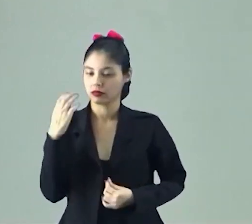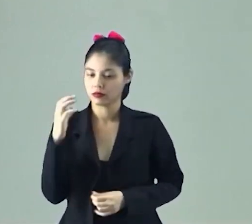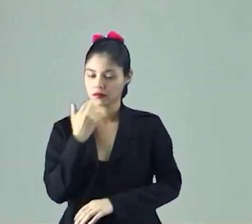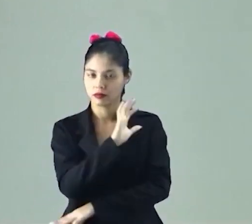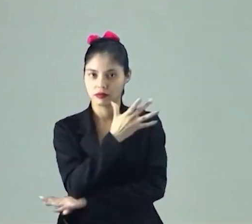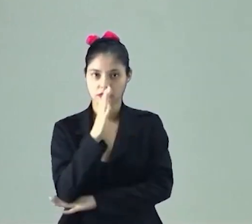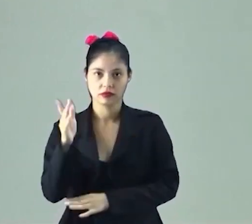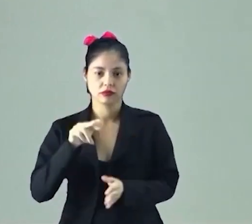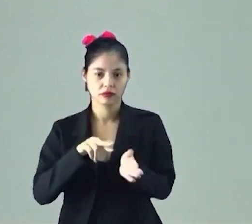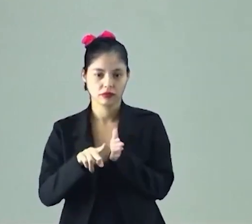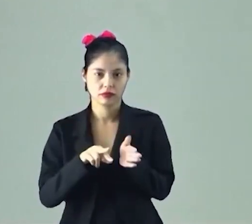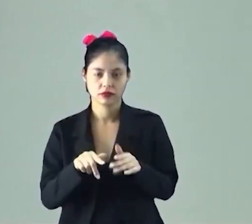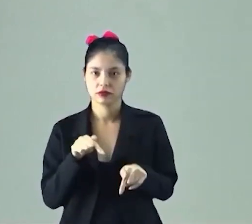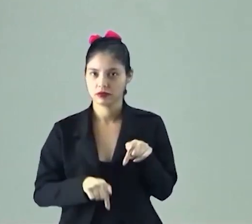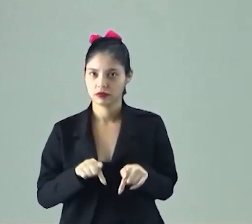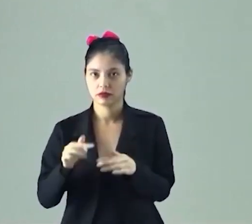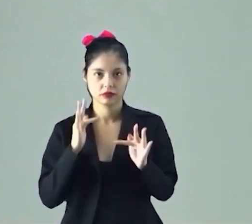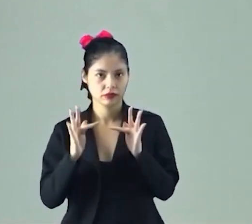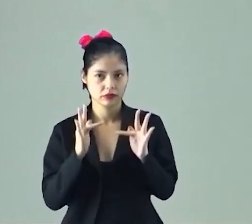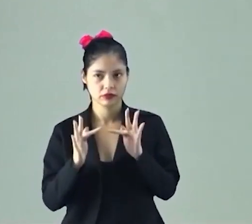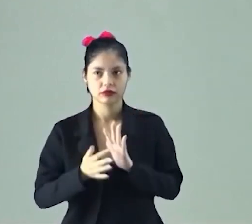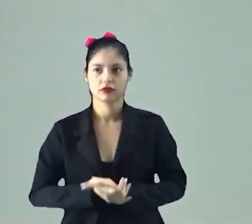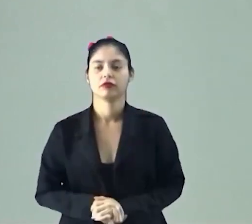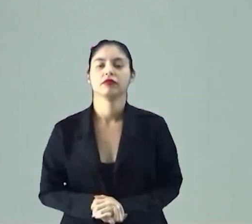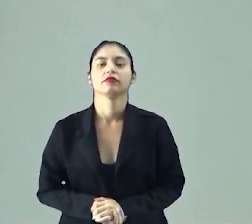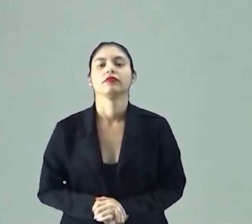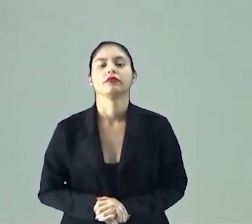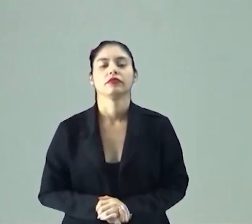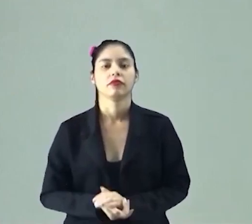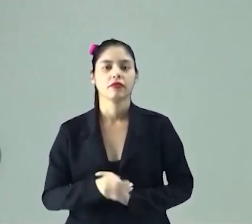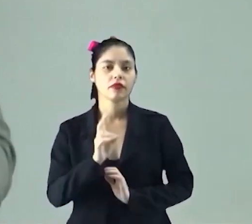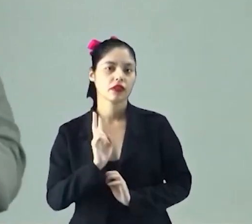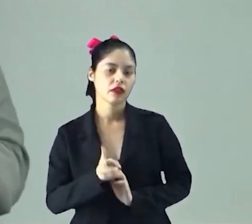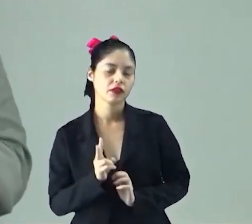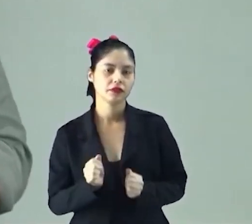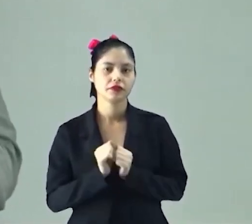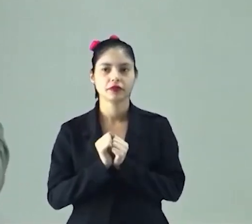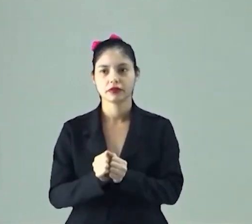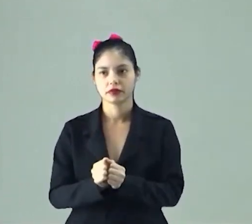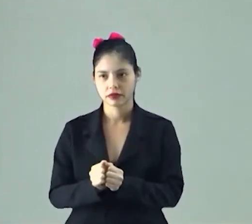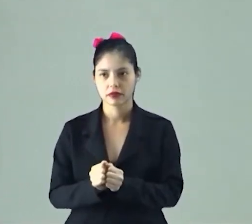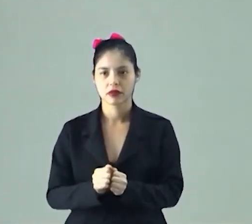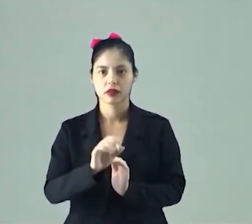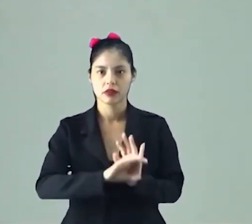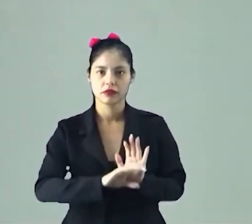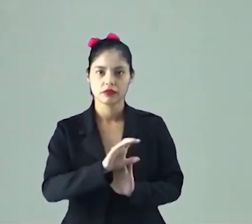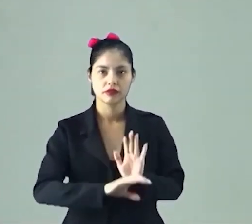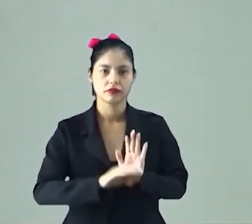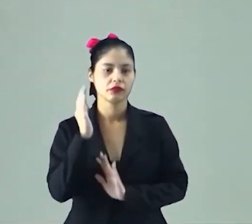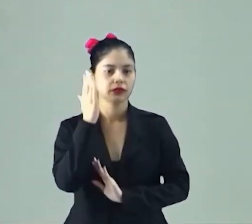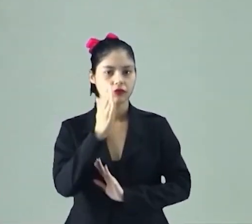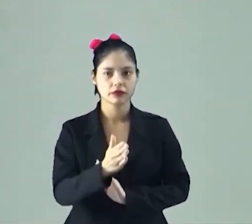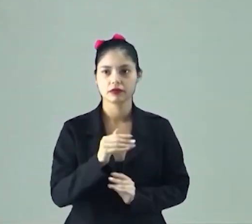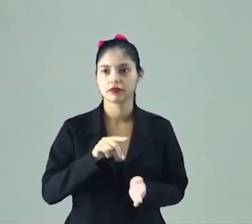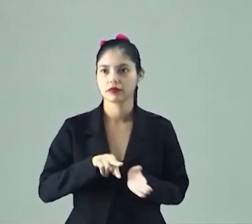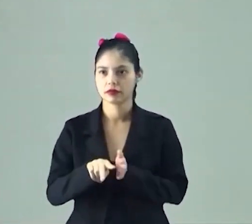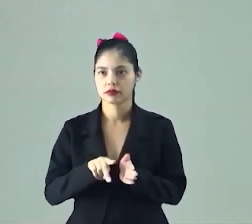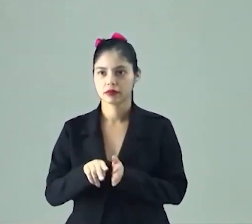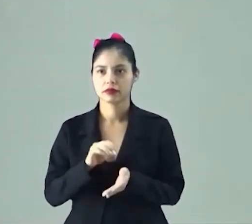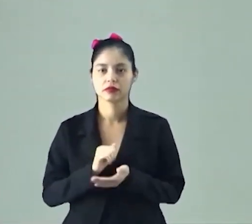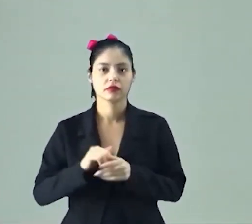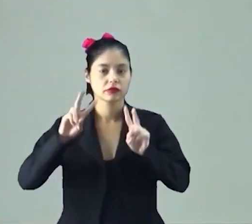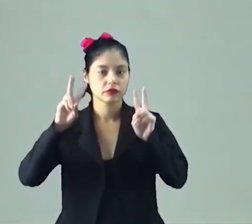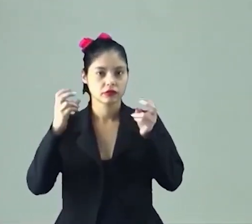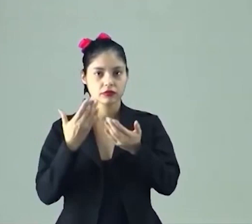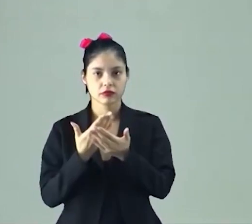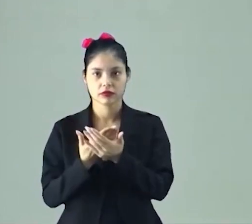elas são biologia, química e física. Então a gente sempre está direcionando aqui mais os conteúdos da área da biologia. O